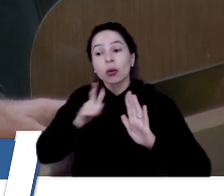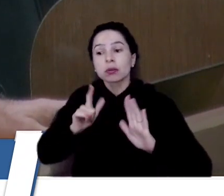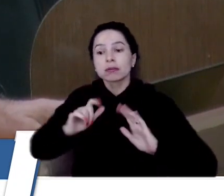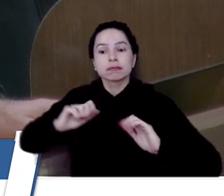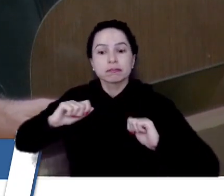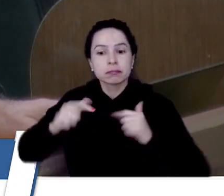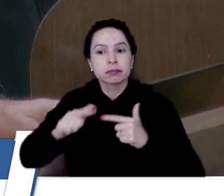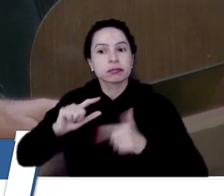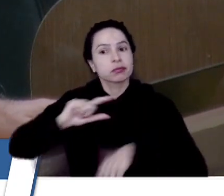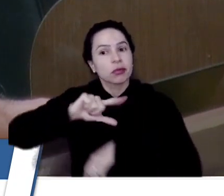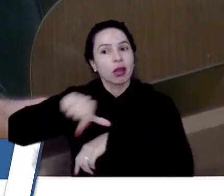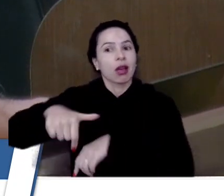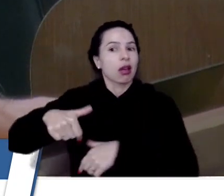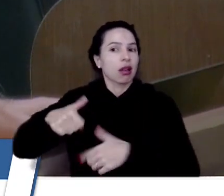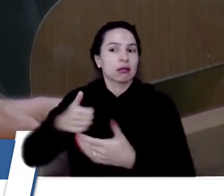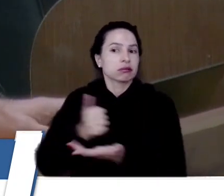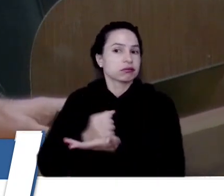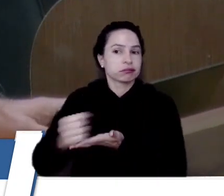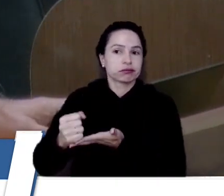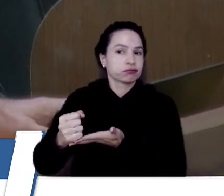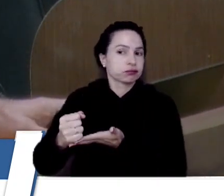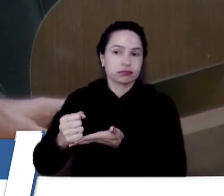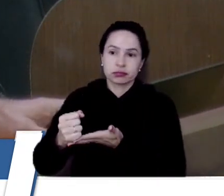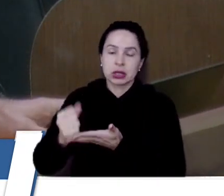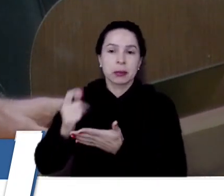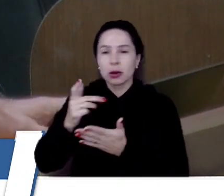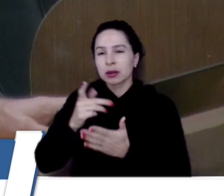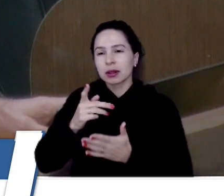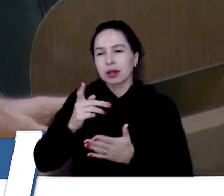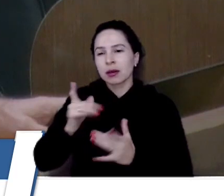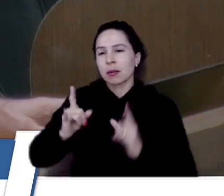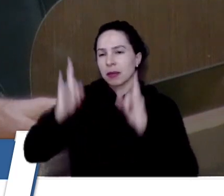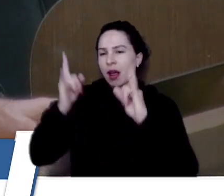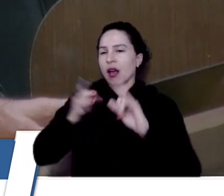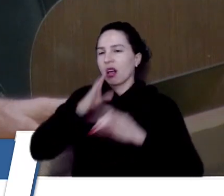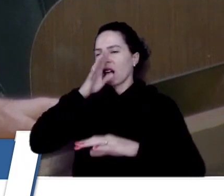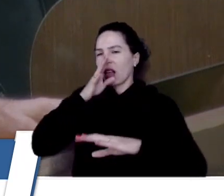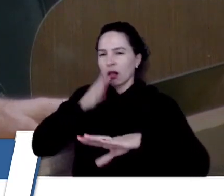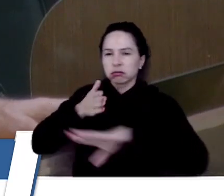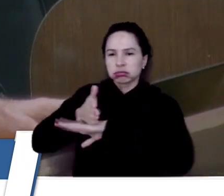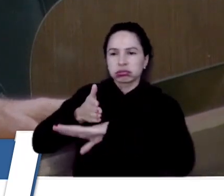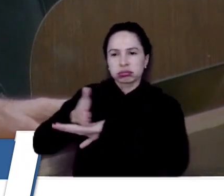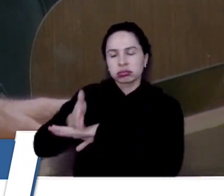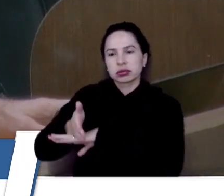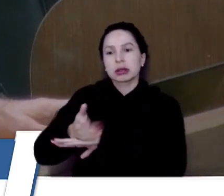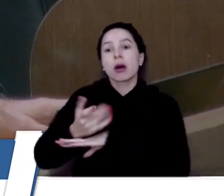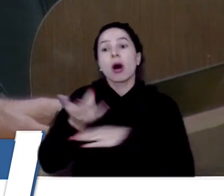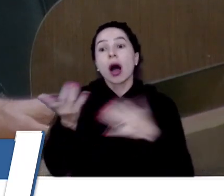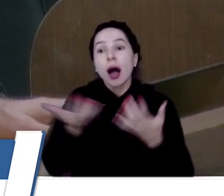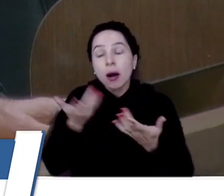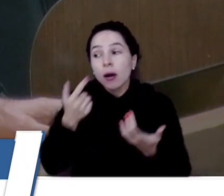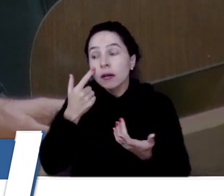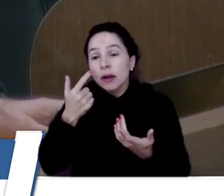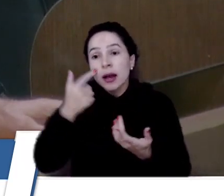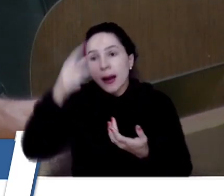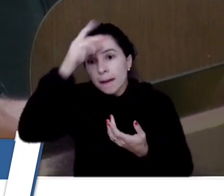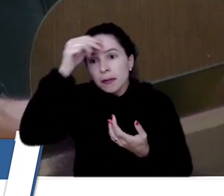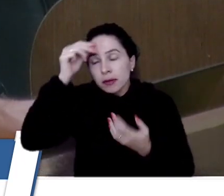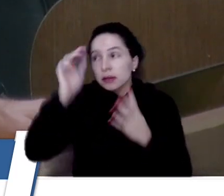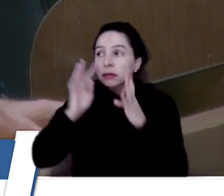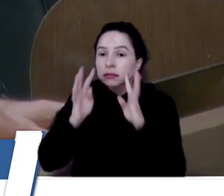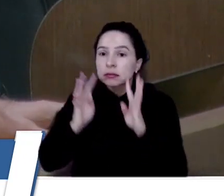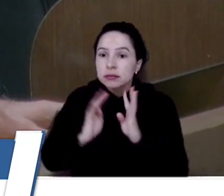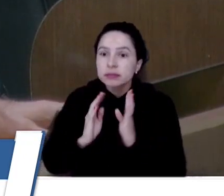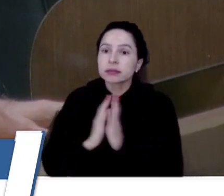depois que o prédio foi invadido. Então a gente pede que realmente a prefeitura escute